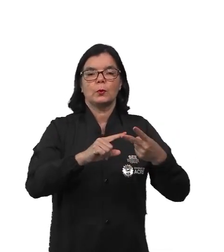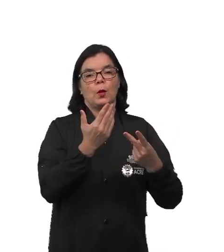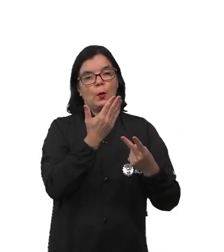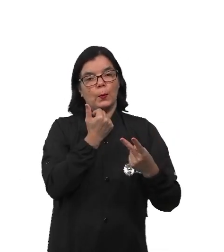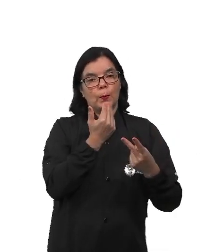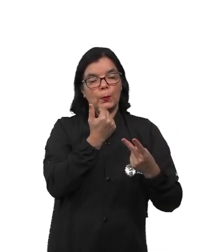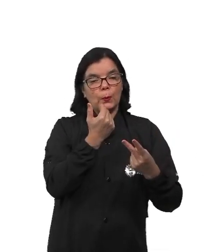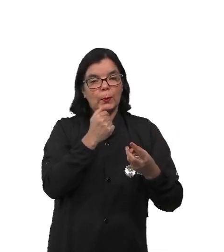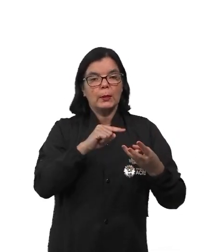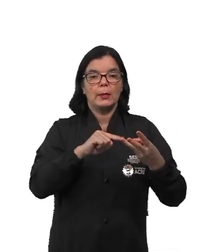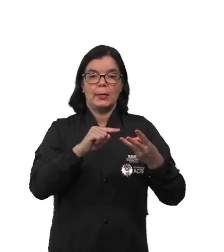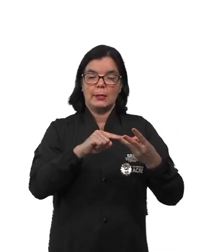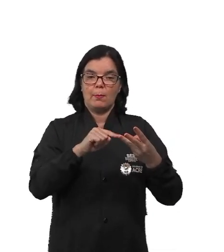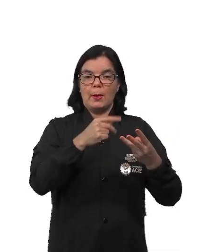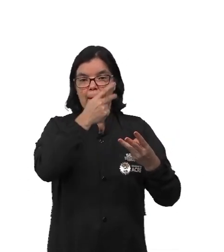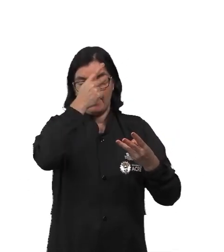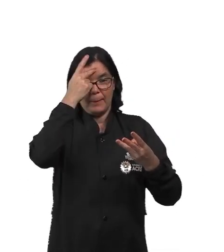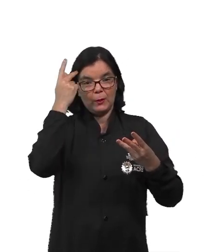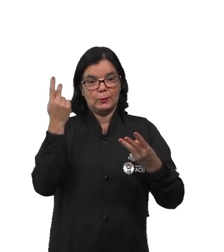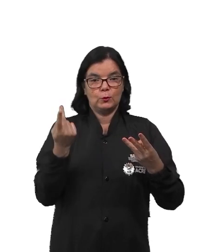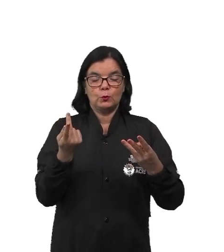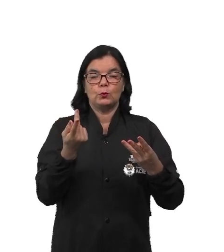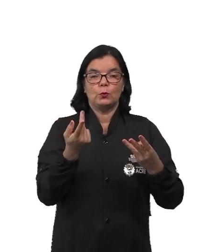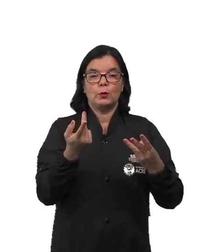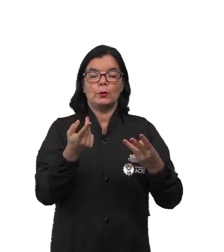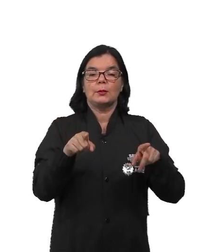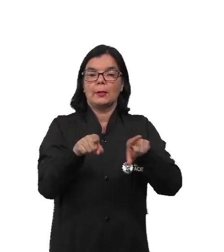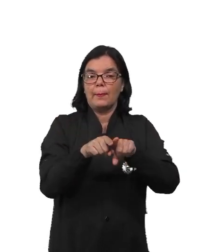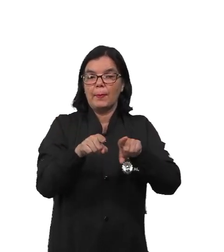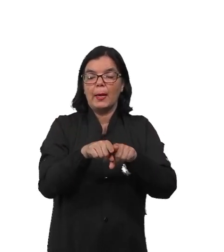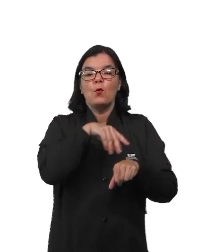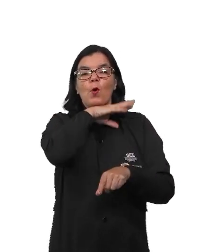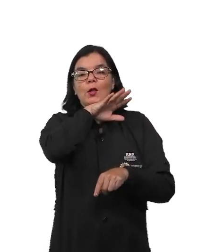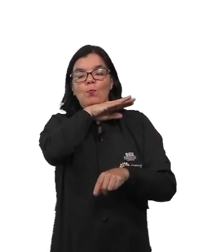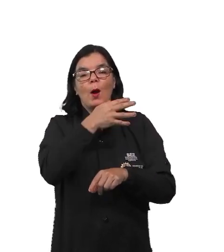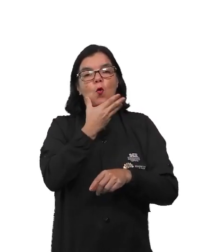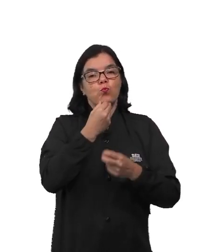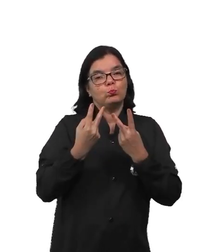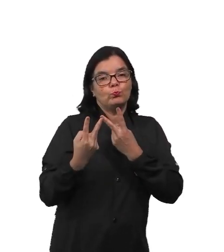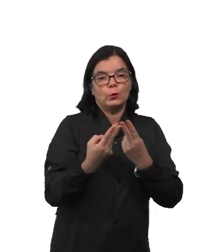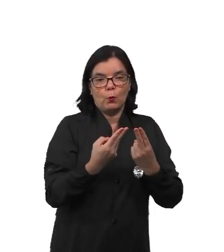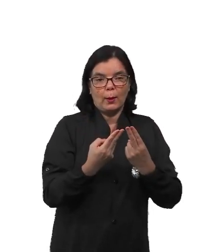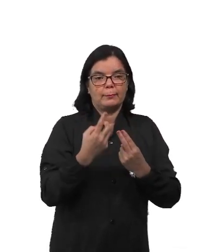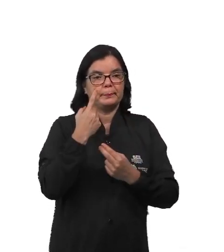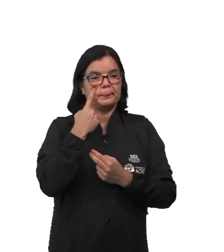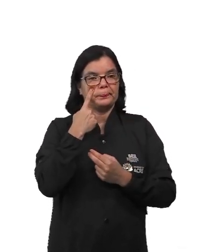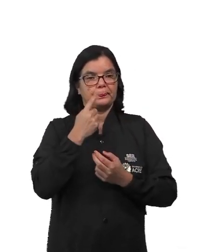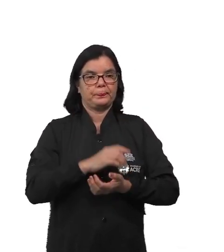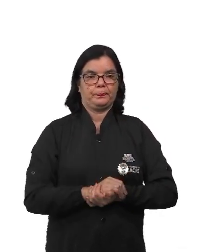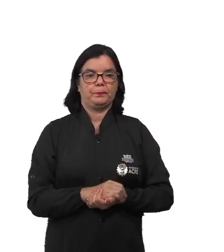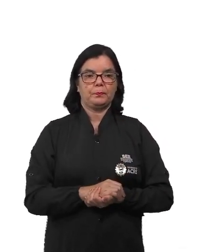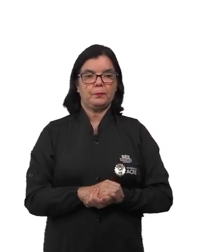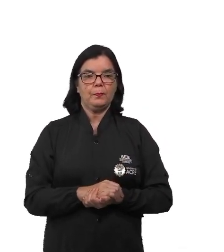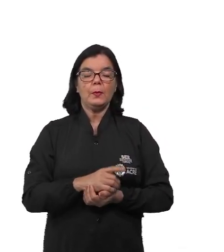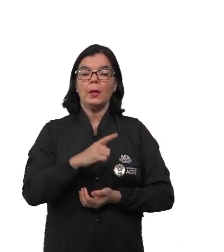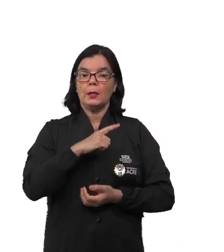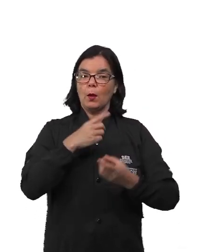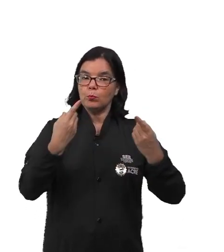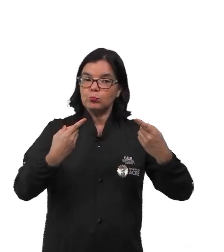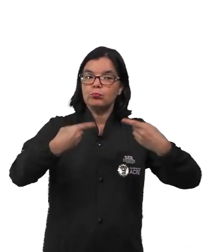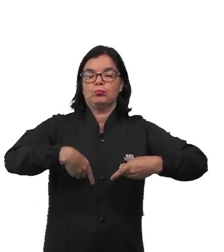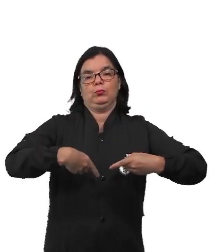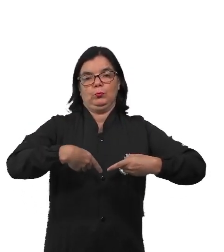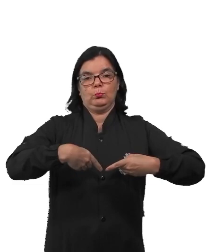e companheiro sexual, pessoal. Mesma espécie. Olha aqui essa imagem. Elas estão